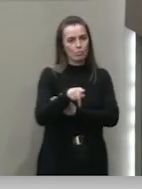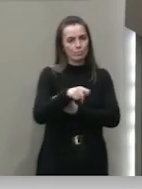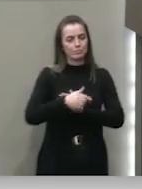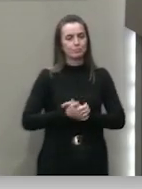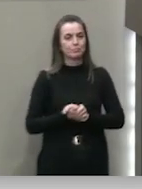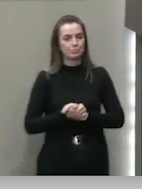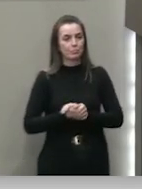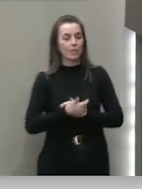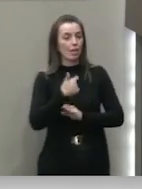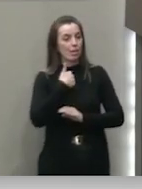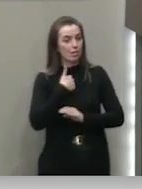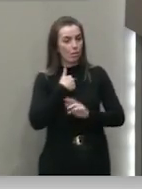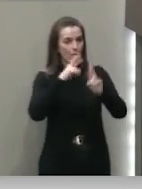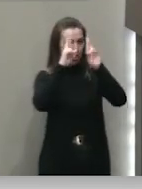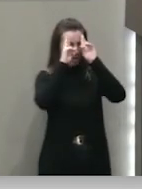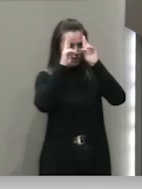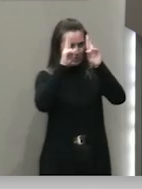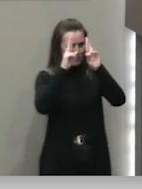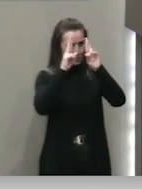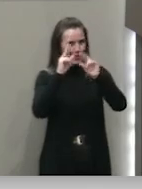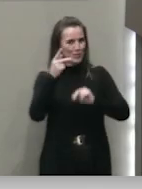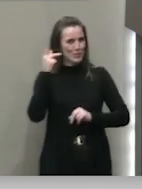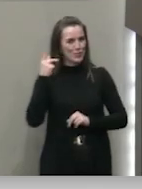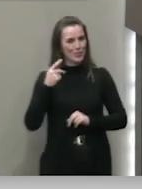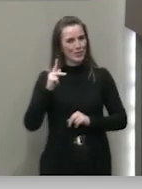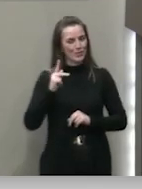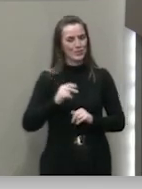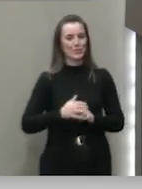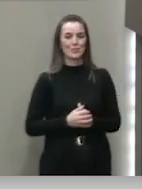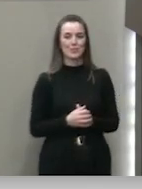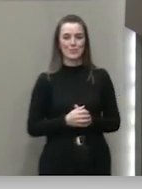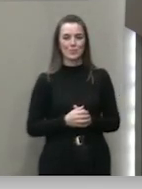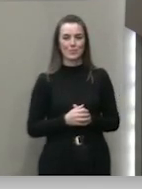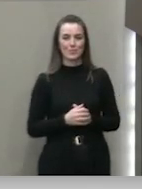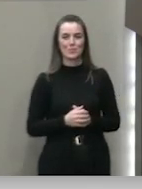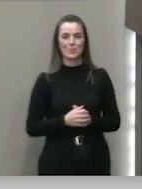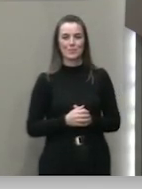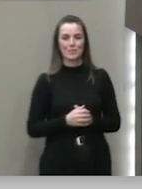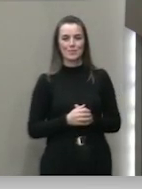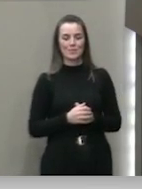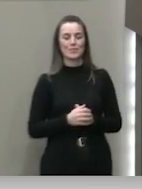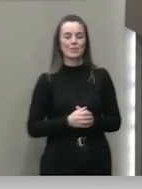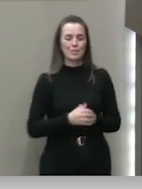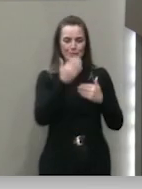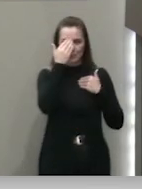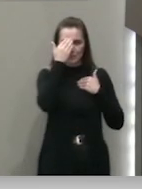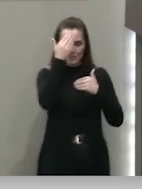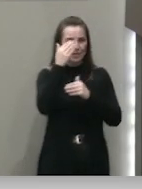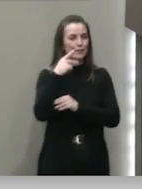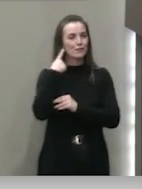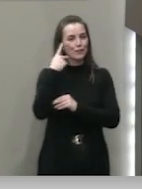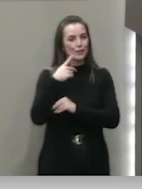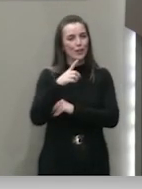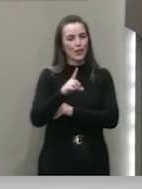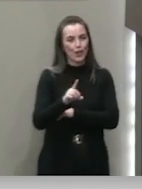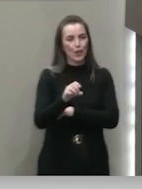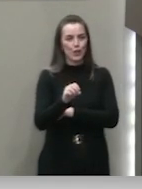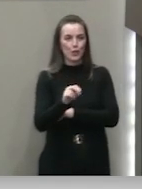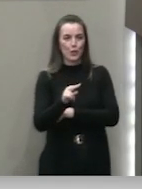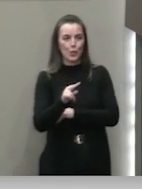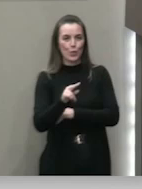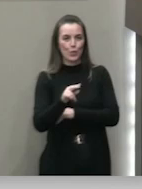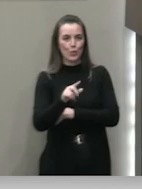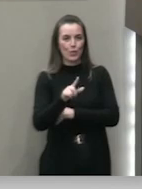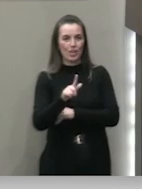isso, eu respeito e aplaudo a tua trajetória. Obrigado. Muito obrigado, vereador Douglas. O vereador Douglas tem sido um parceiro, a gente